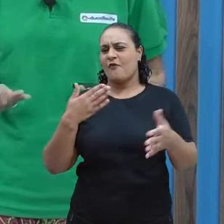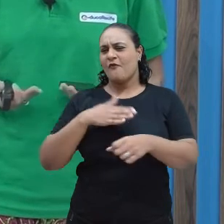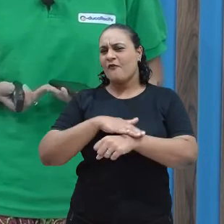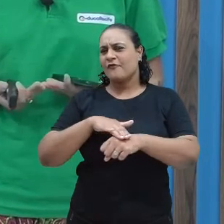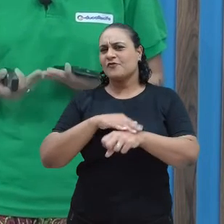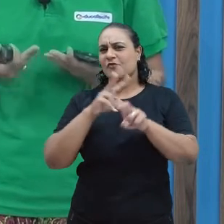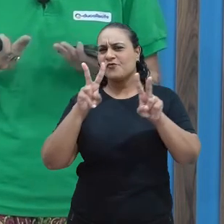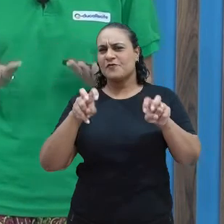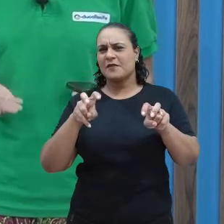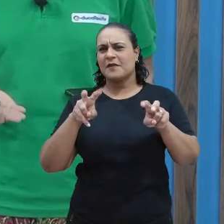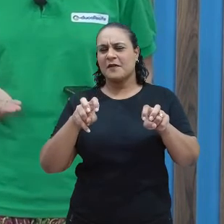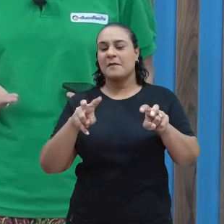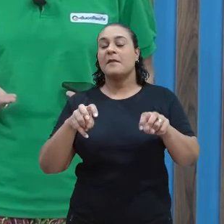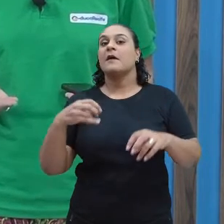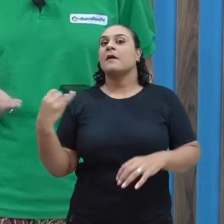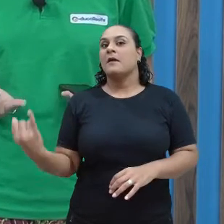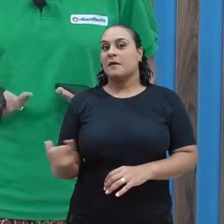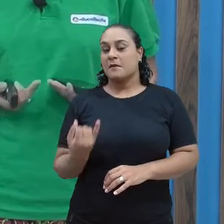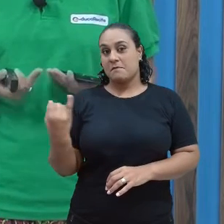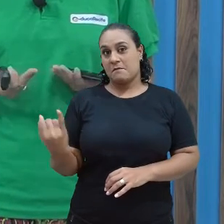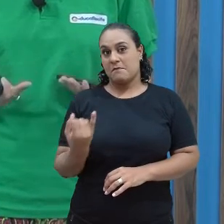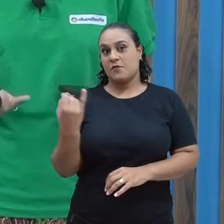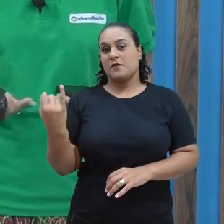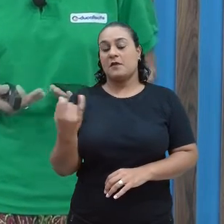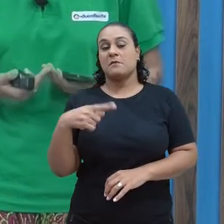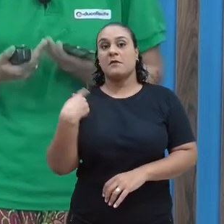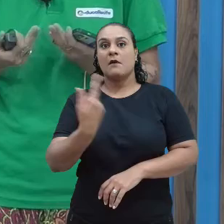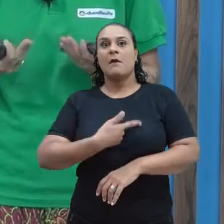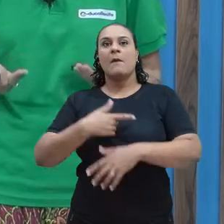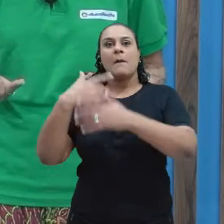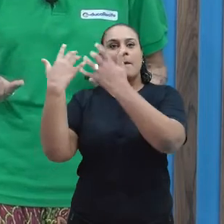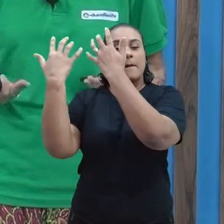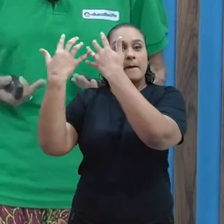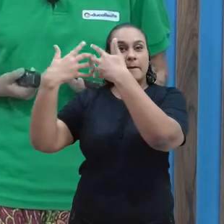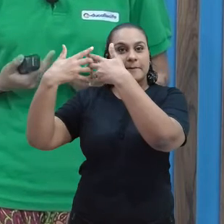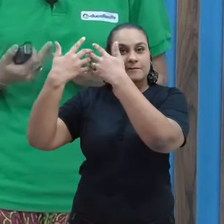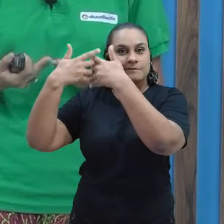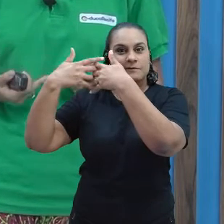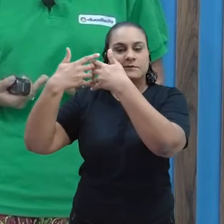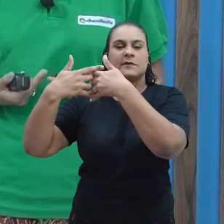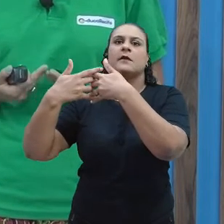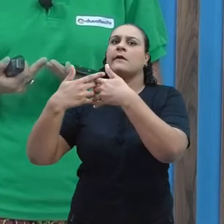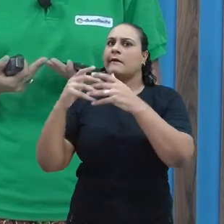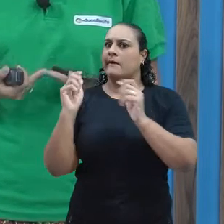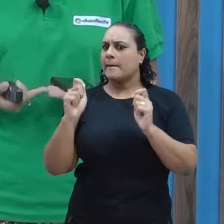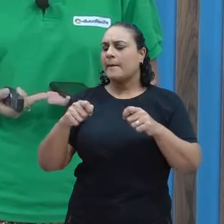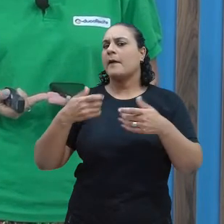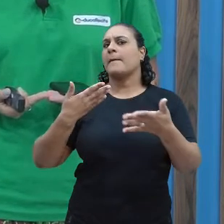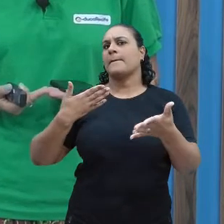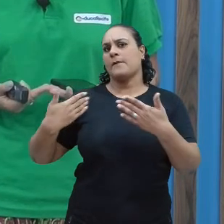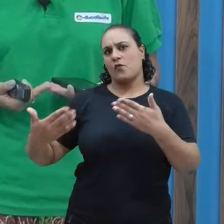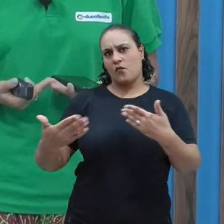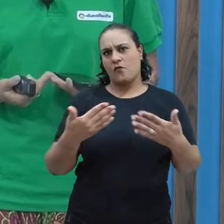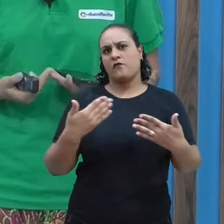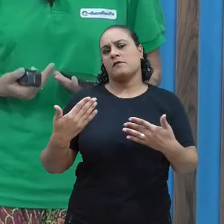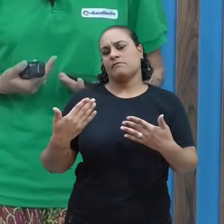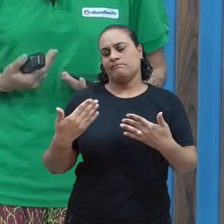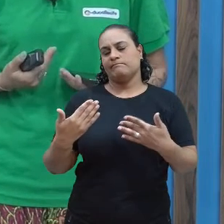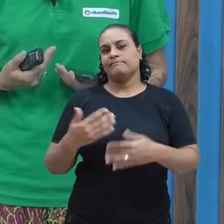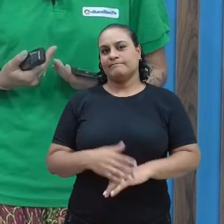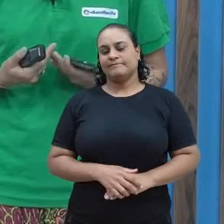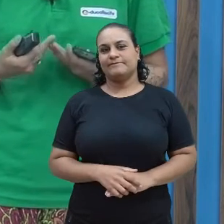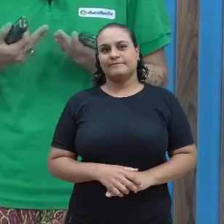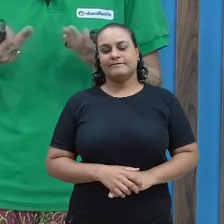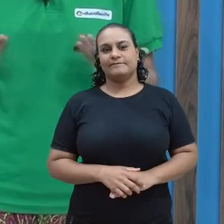polêmico, mas que precisa ser refletido, que precisa, né, conversar, dialogar sobre, certo? A gente